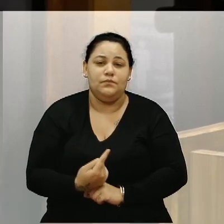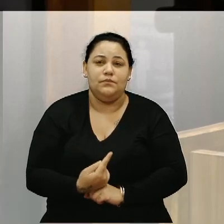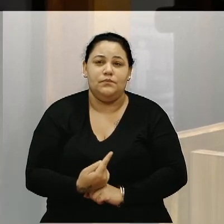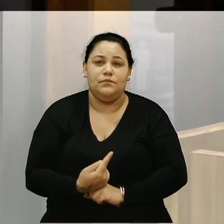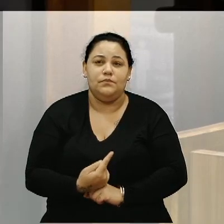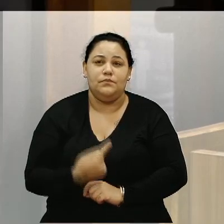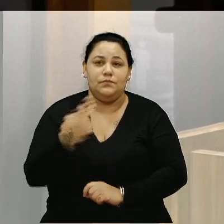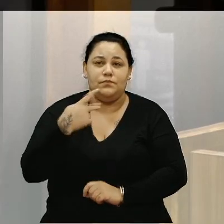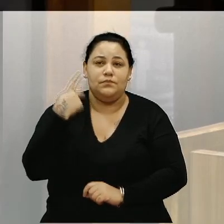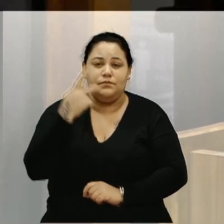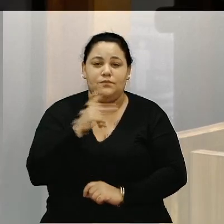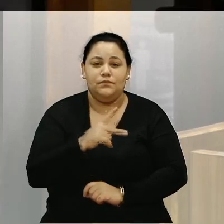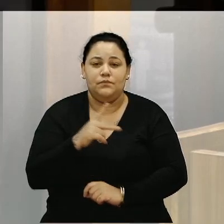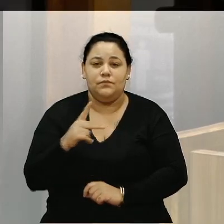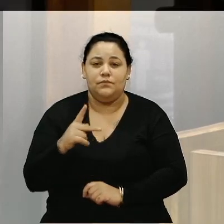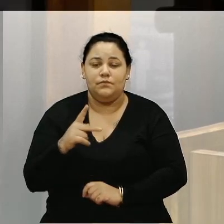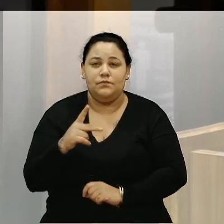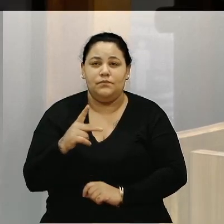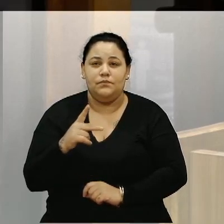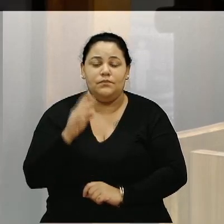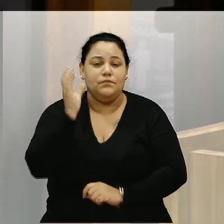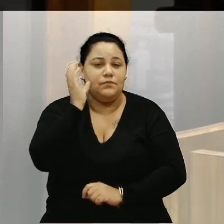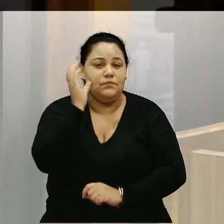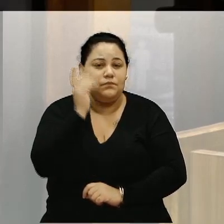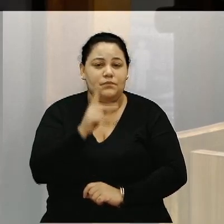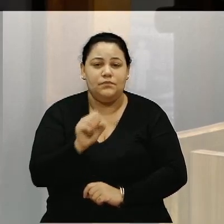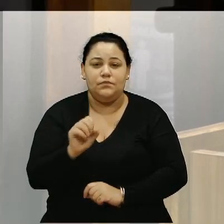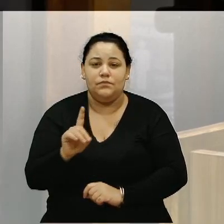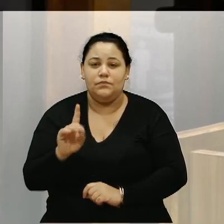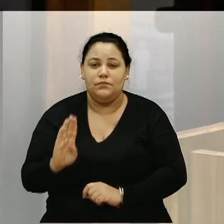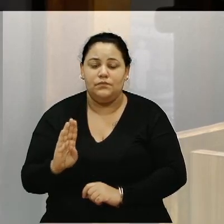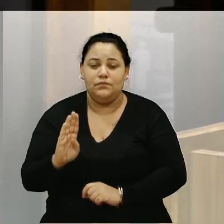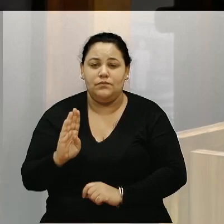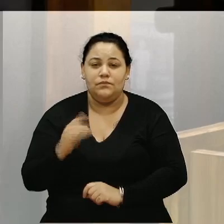vereadora do PP, Almir Cadori, vereador do PSDB, Ricardo Zanquim, vereador do